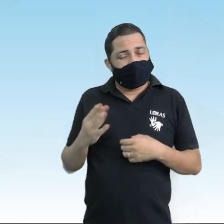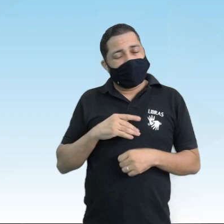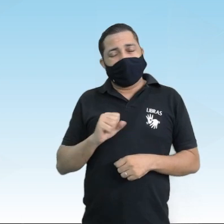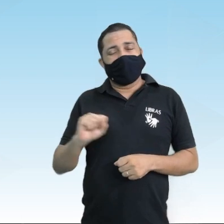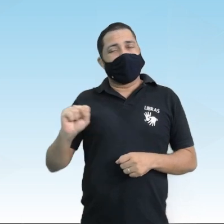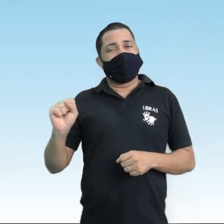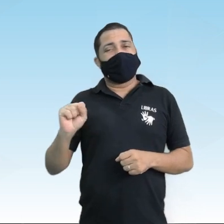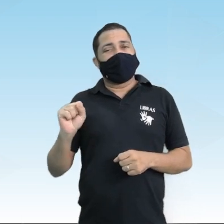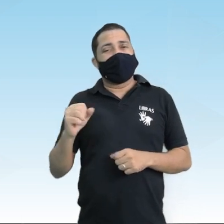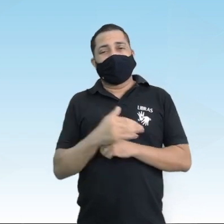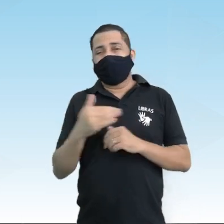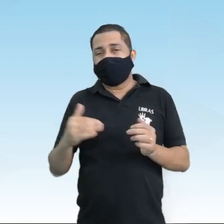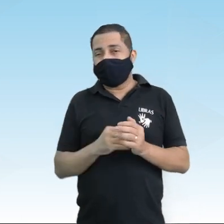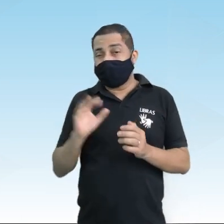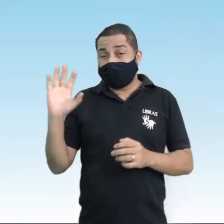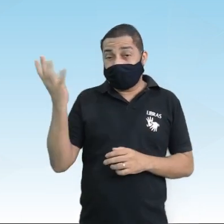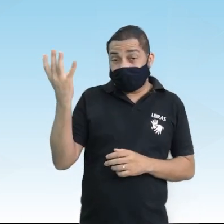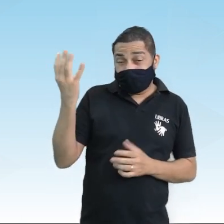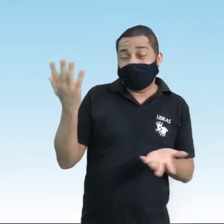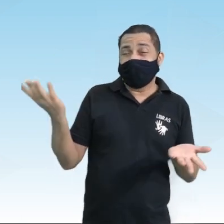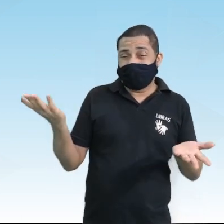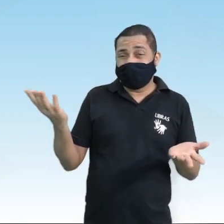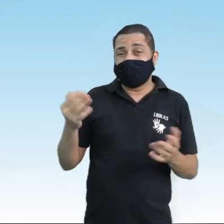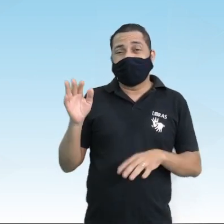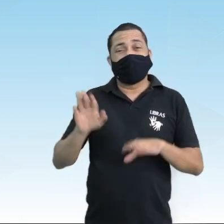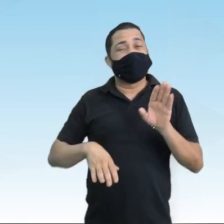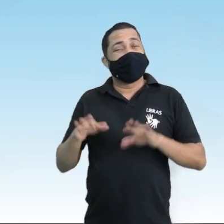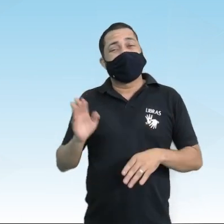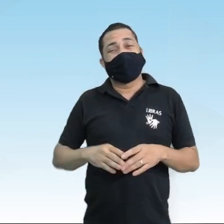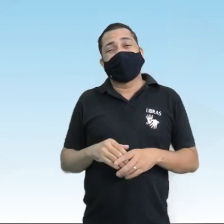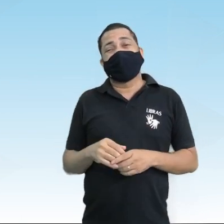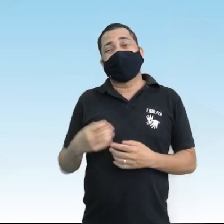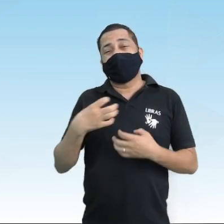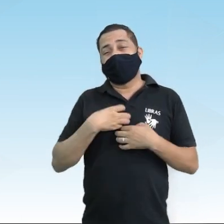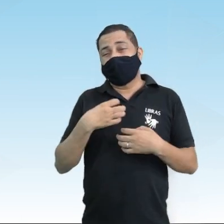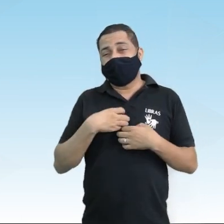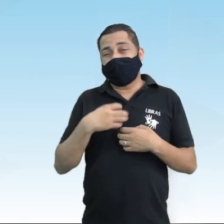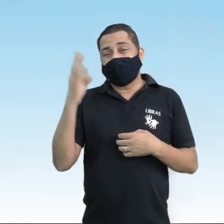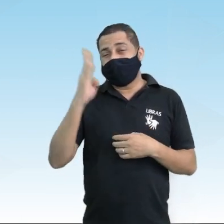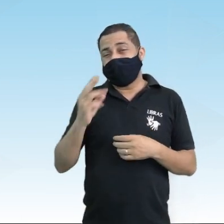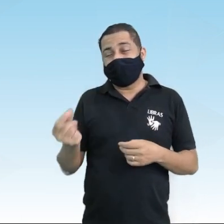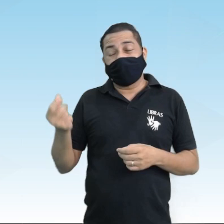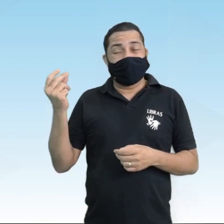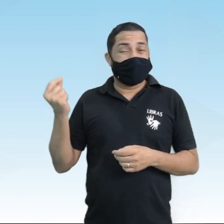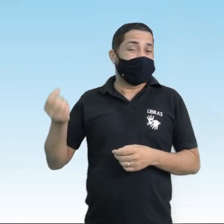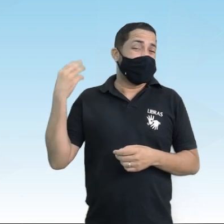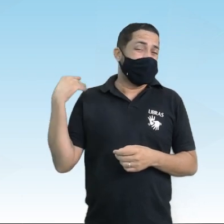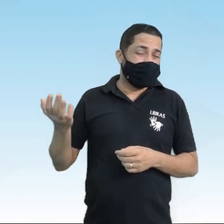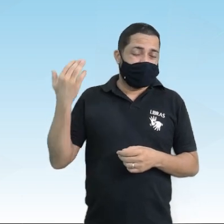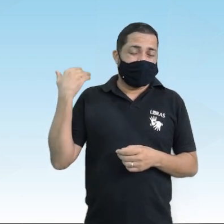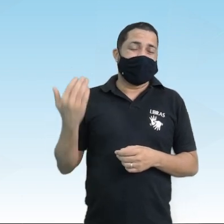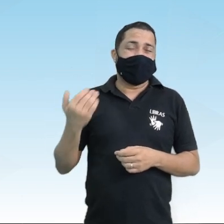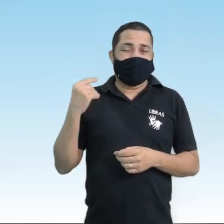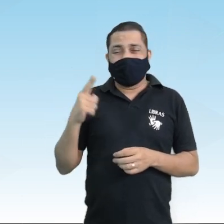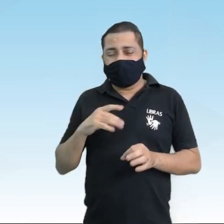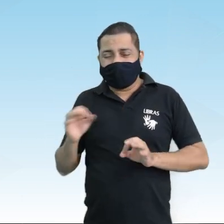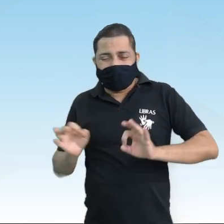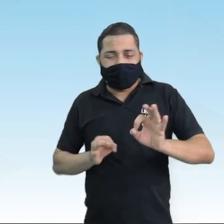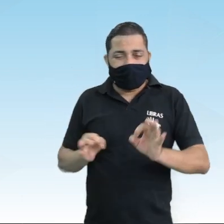brasileiro, tudo se resolve, né? Então veja que o jeitinho brasileiro vem desde lá atrás, né? Famoso jeitinho, uma